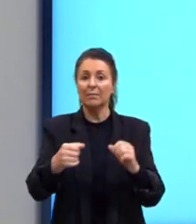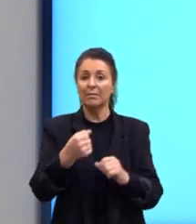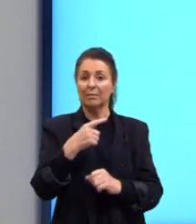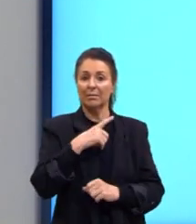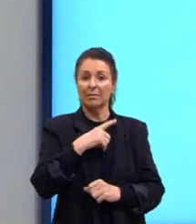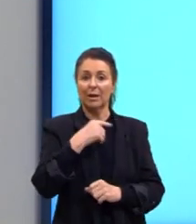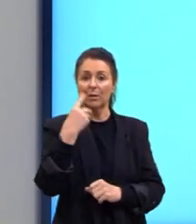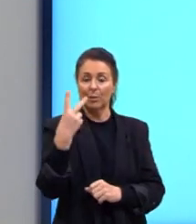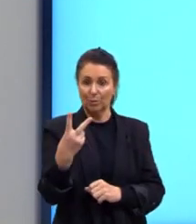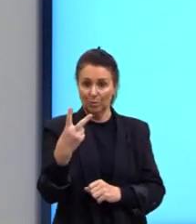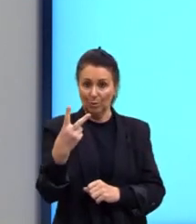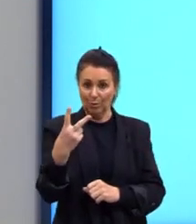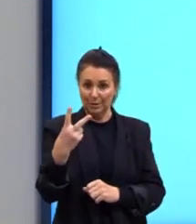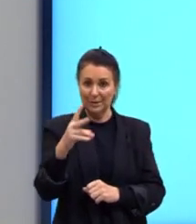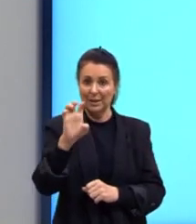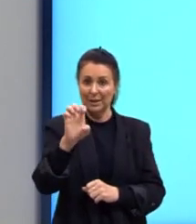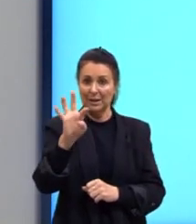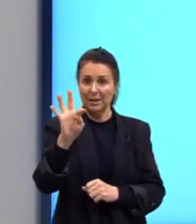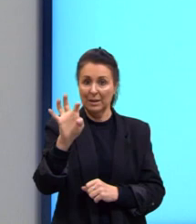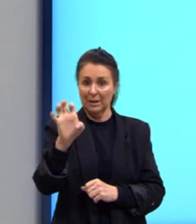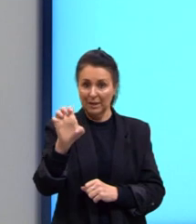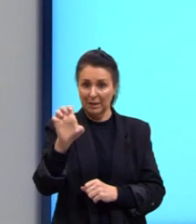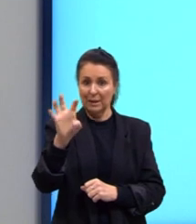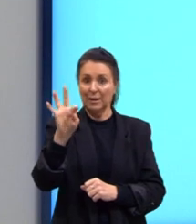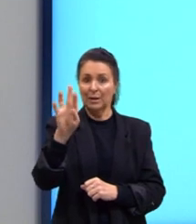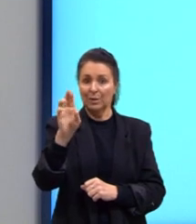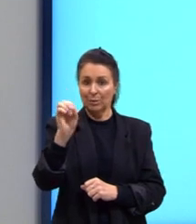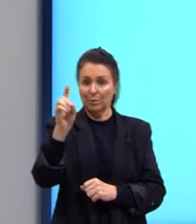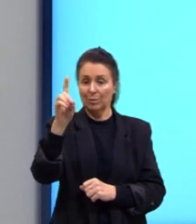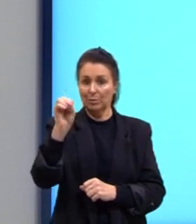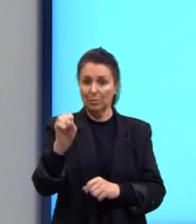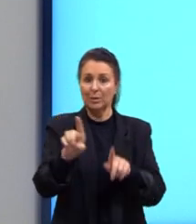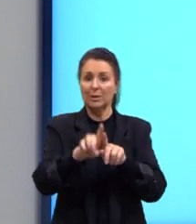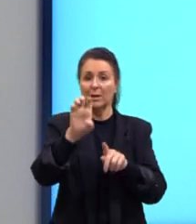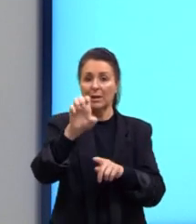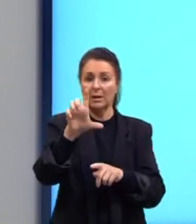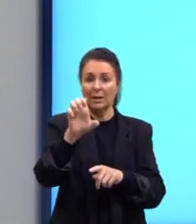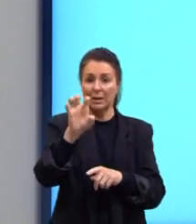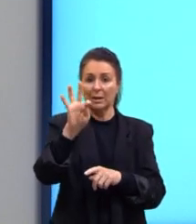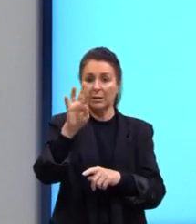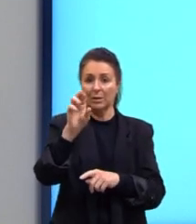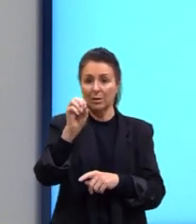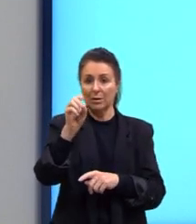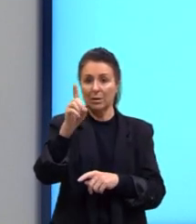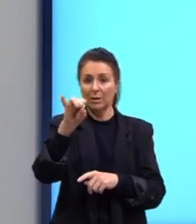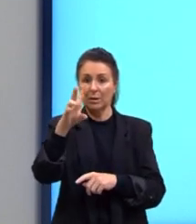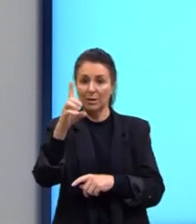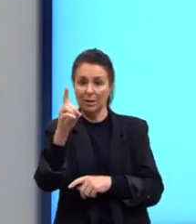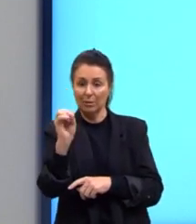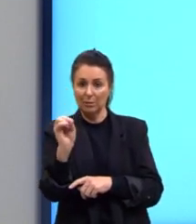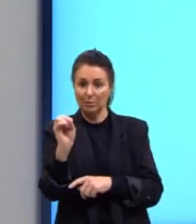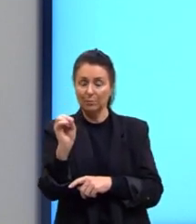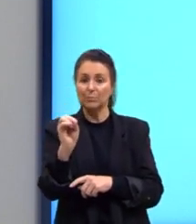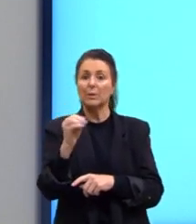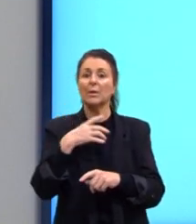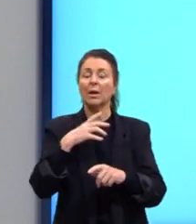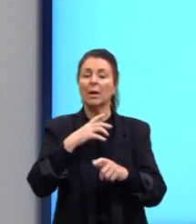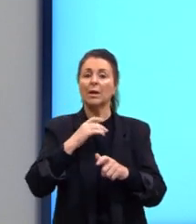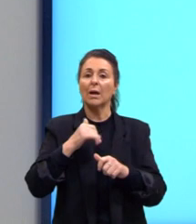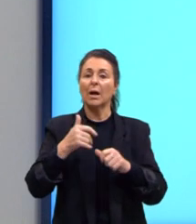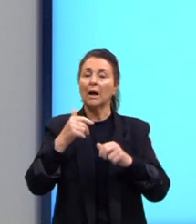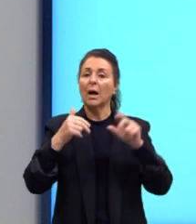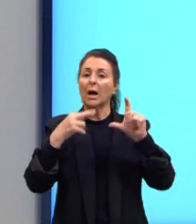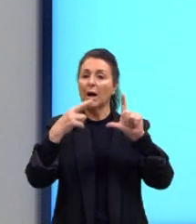esses dois eletrodos o cátodo eo ânodo e um eletrólito em que ocorre as relações espontânea de